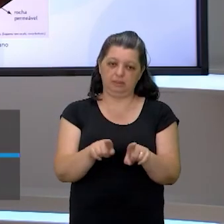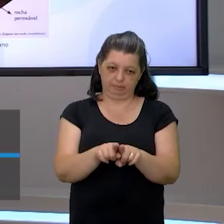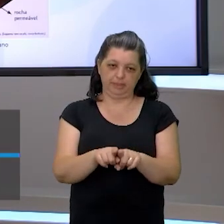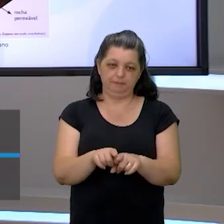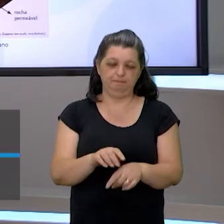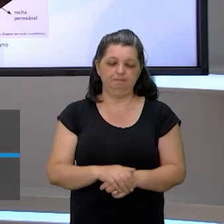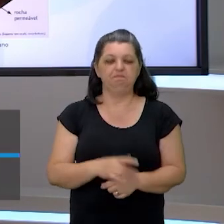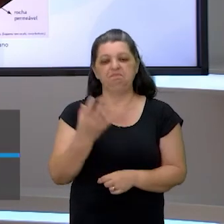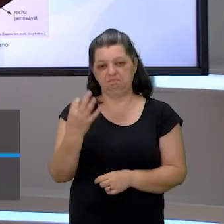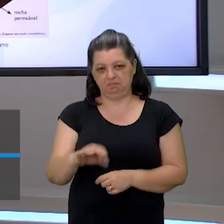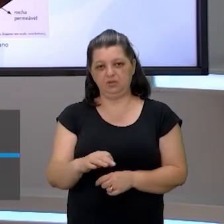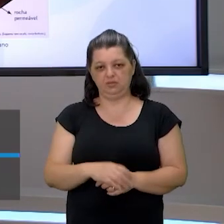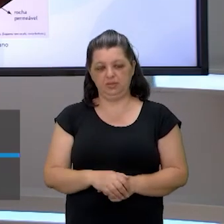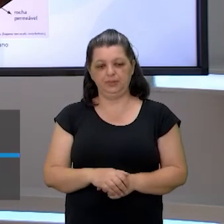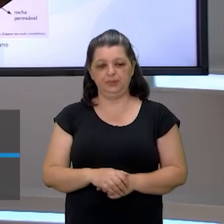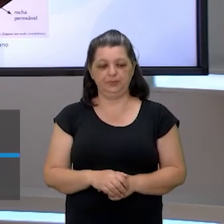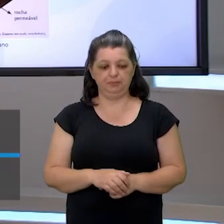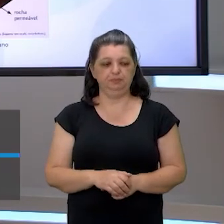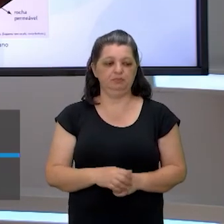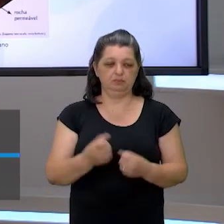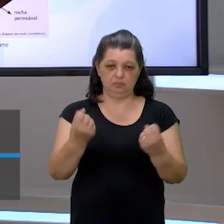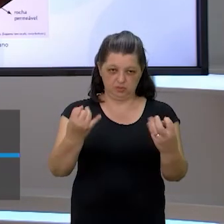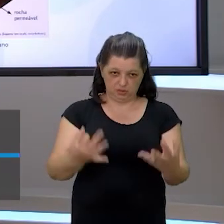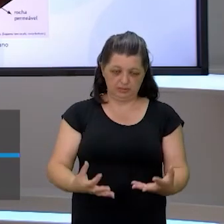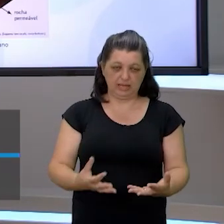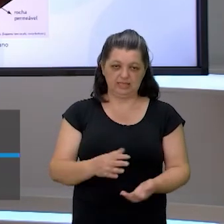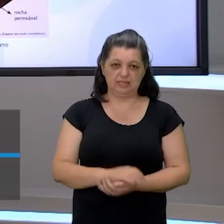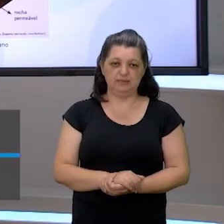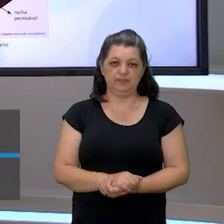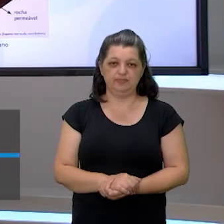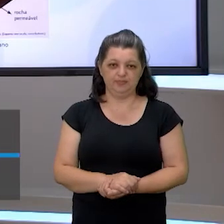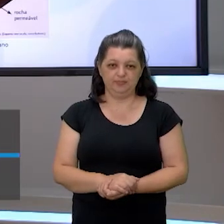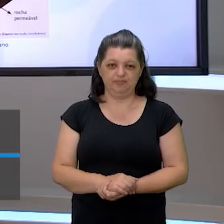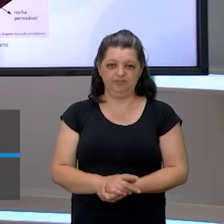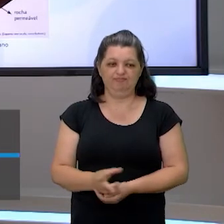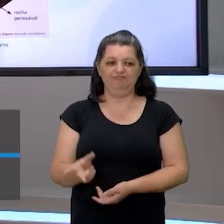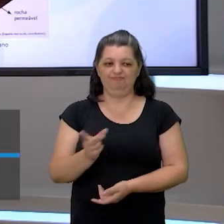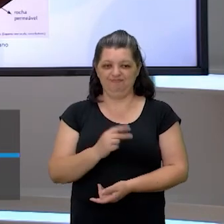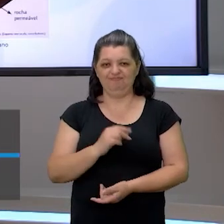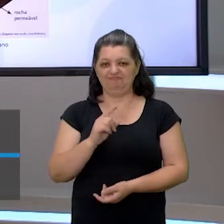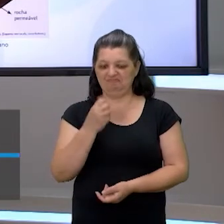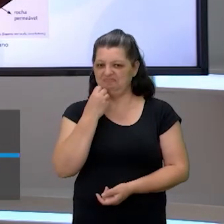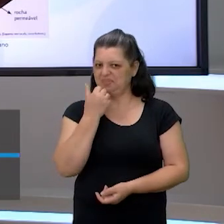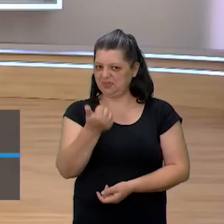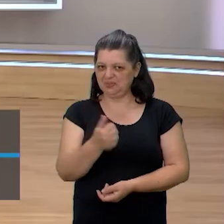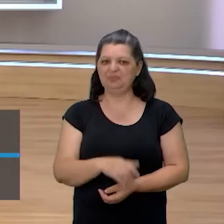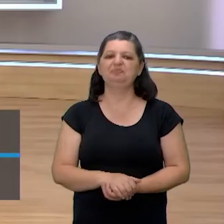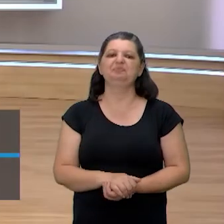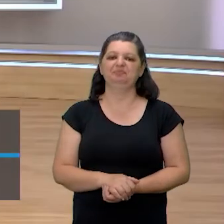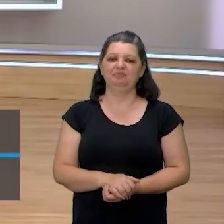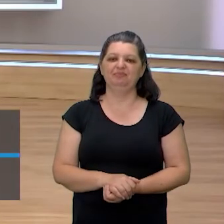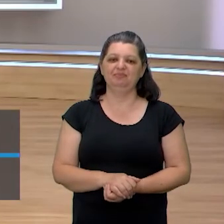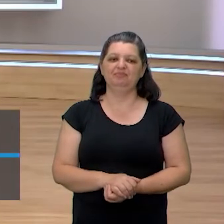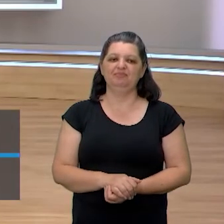aí, Giba, perfeito nas suas colocações. Olha, eu tô bem na biologia. Nossa, você tá muito bem, tô Giba. Ganhar um pontinho, hein? Vai ganhar